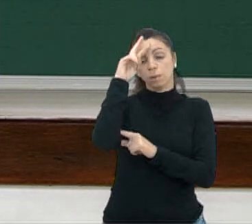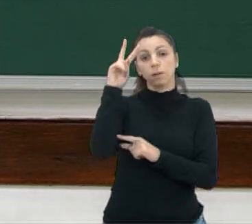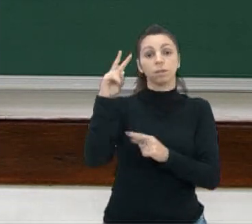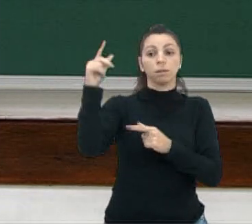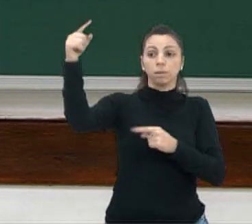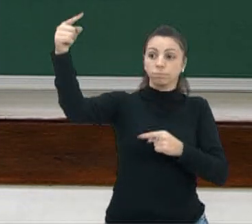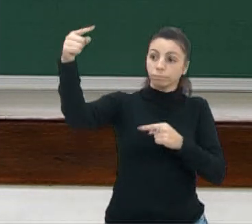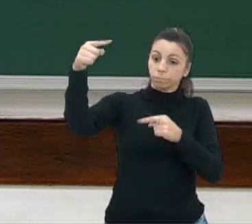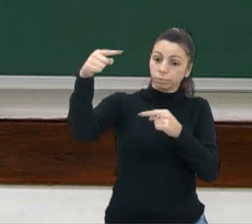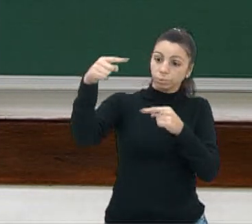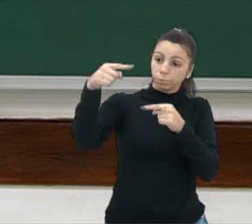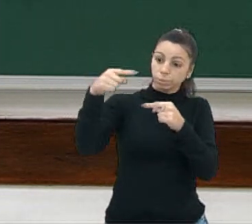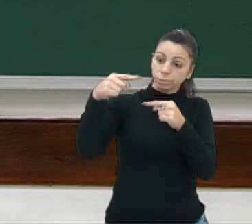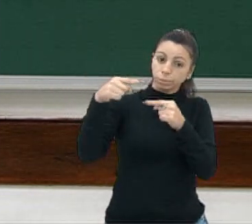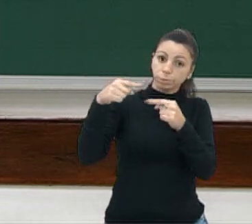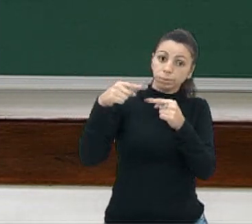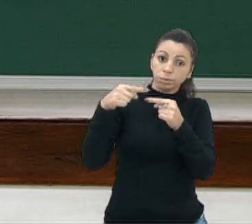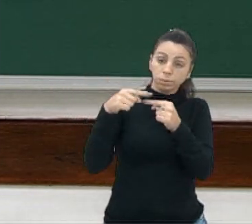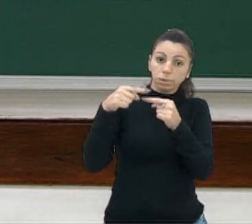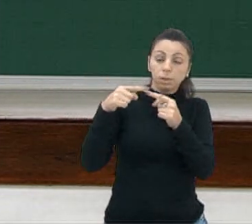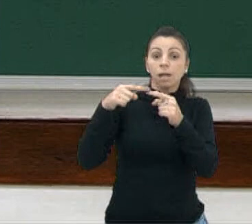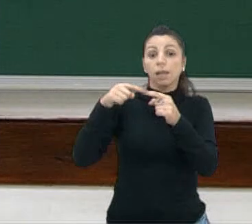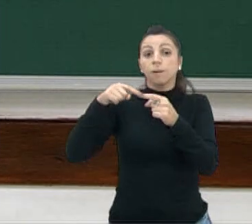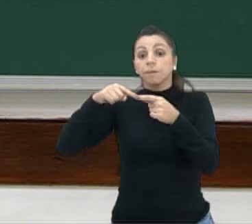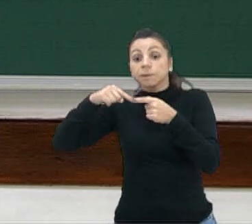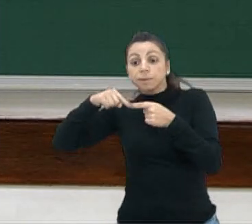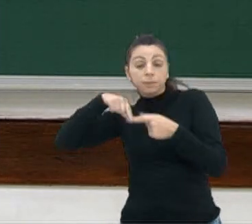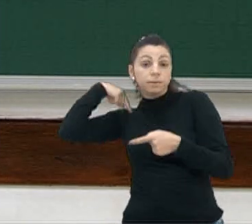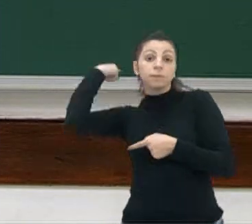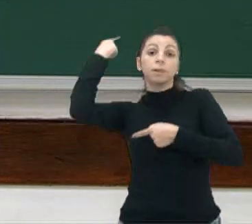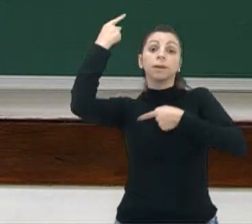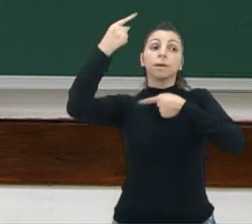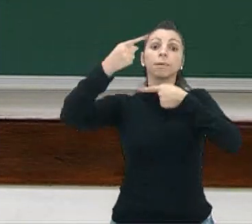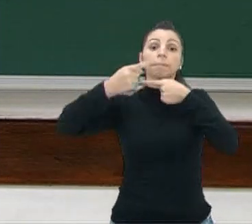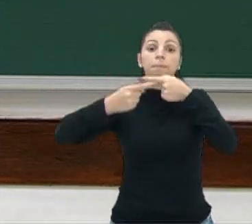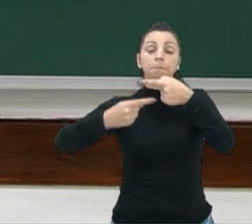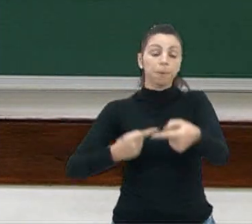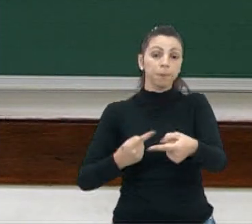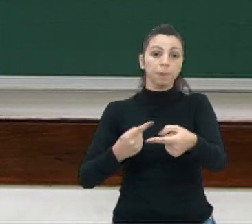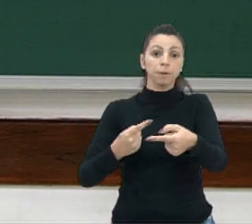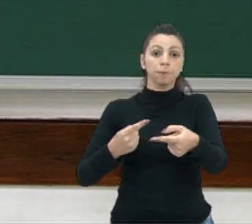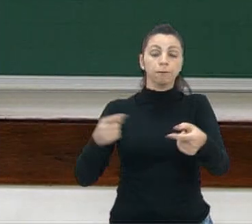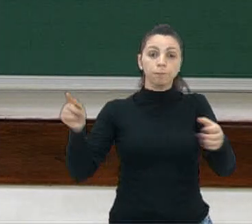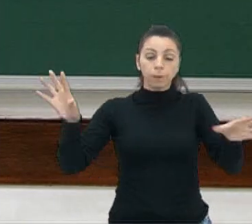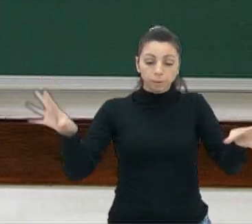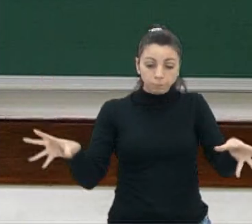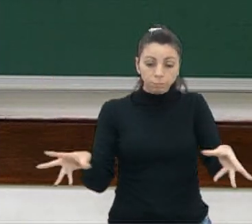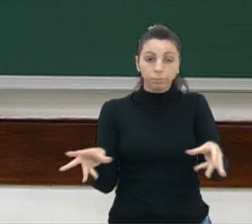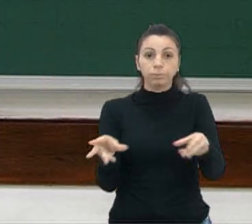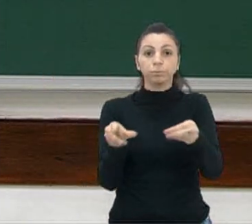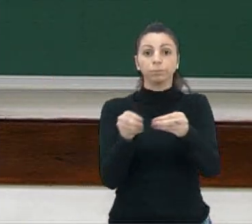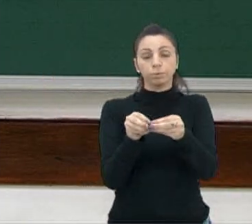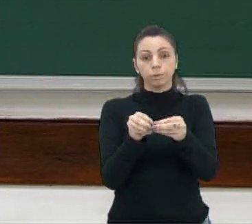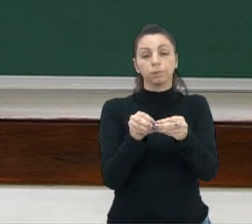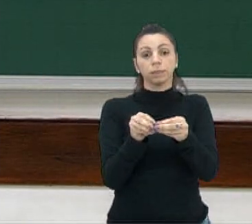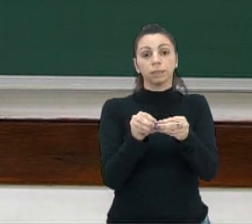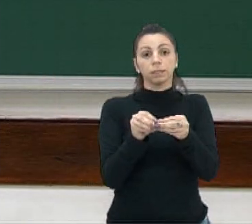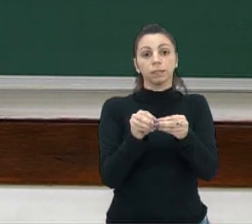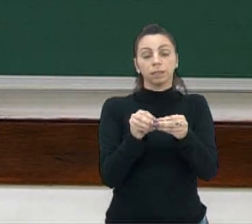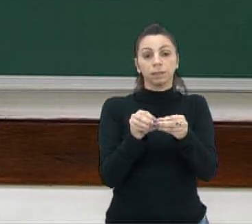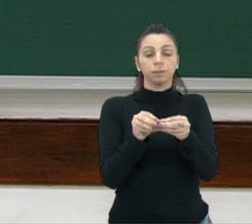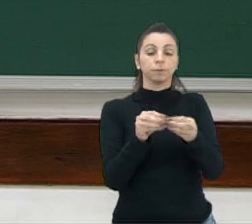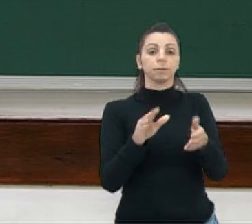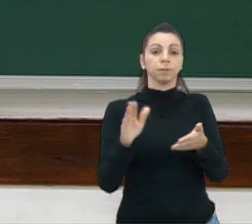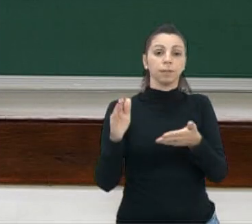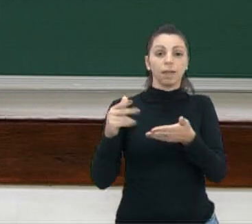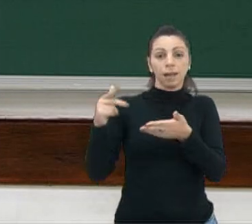periódicos da época, nos jornais, e depois é que isso foi juntado numa história maior, ou seja, na verdade a história em quadrinhos surge da